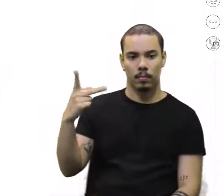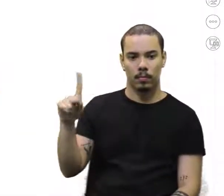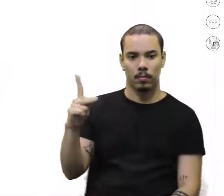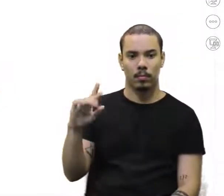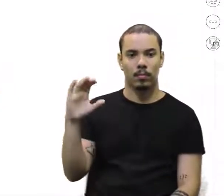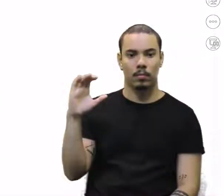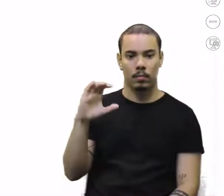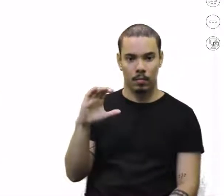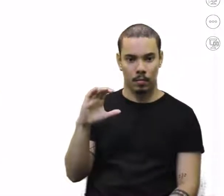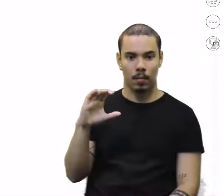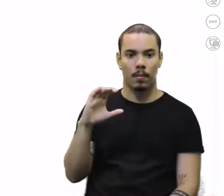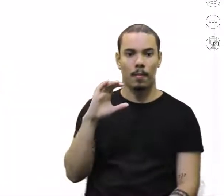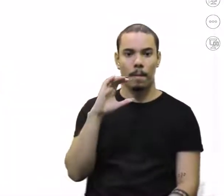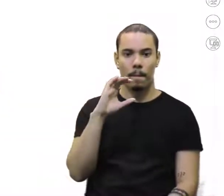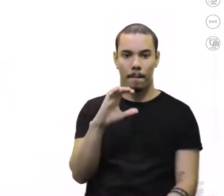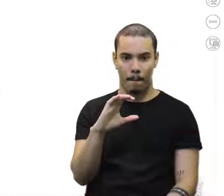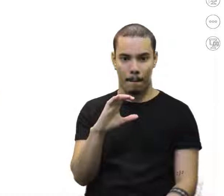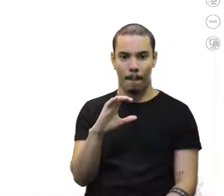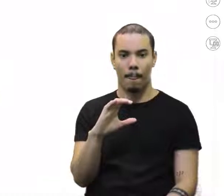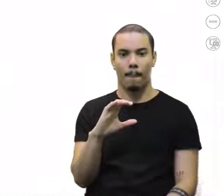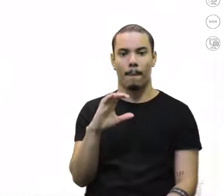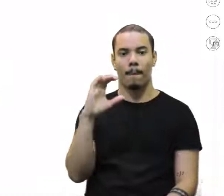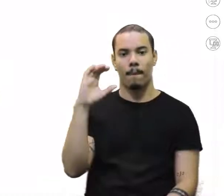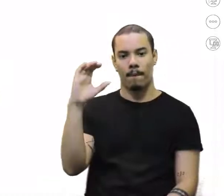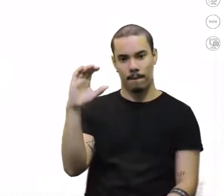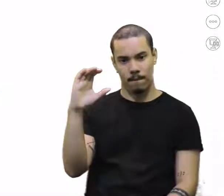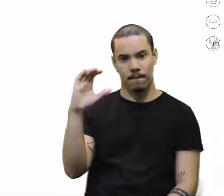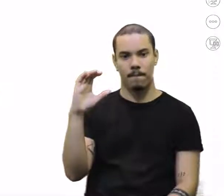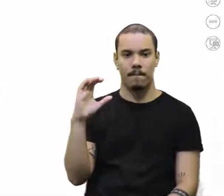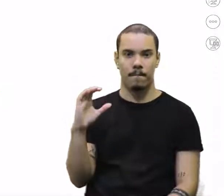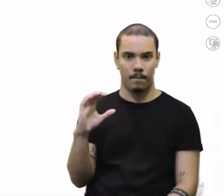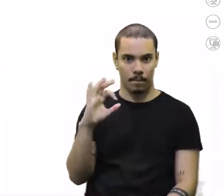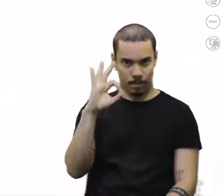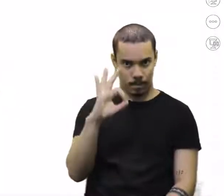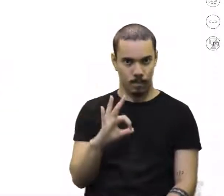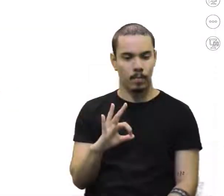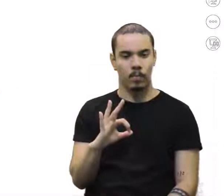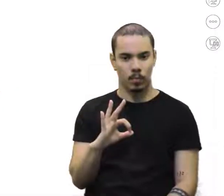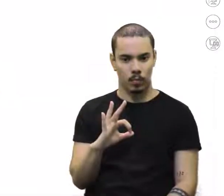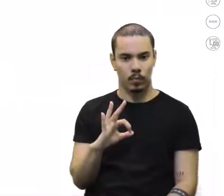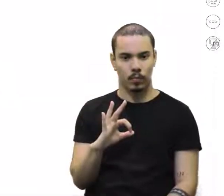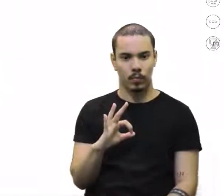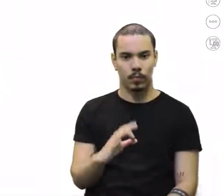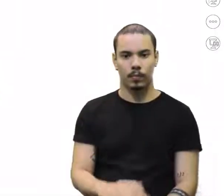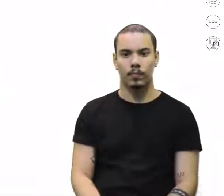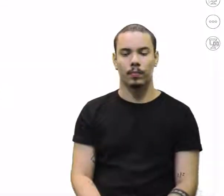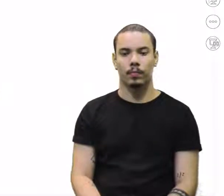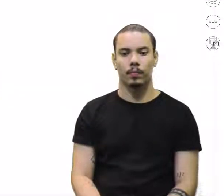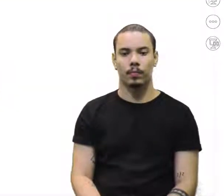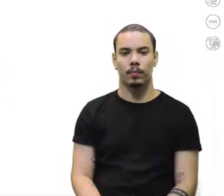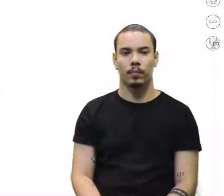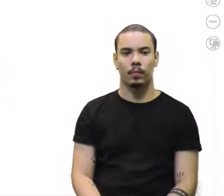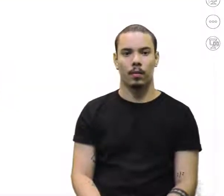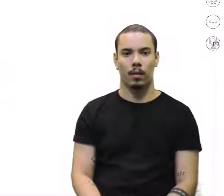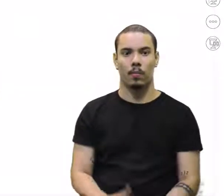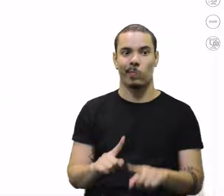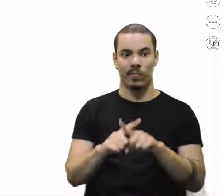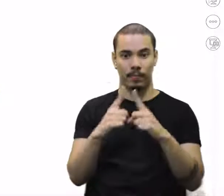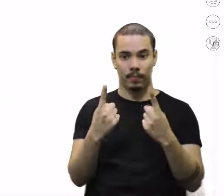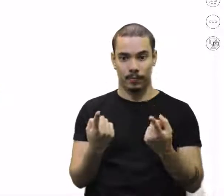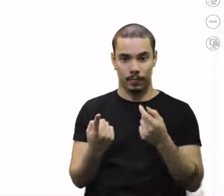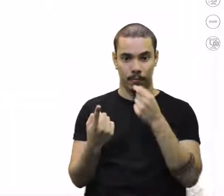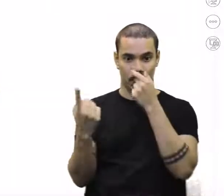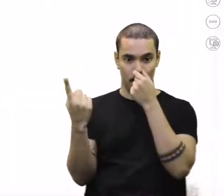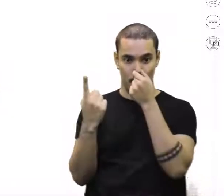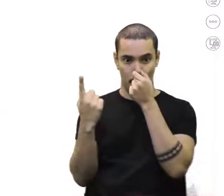carbono, carbono, carbono, carbono, certo? Aqui também é carbono. Só que entre esse